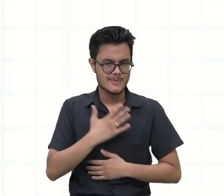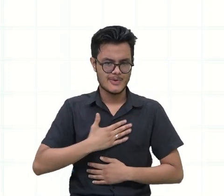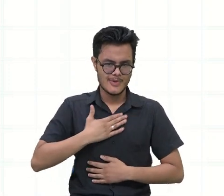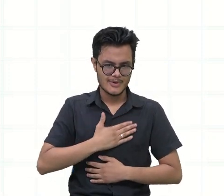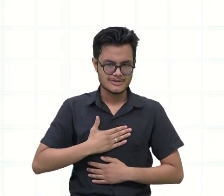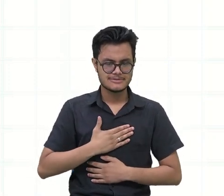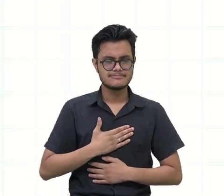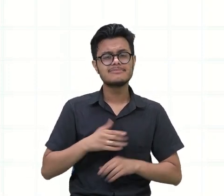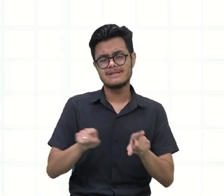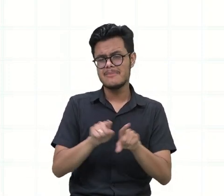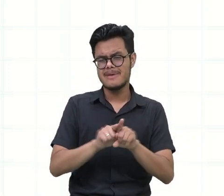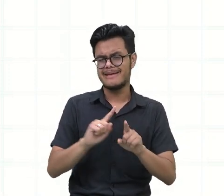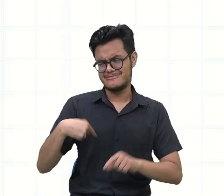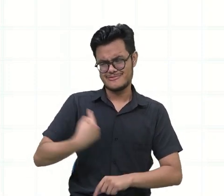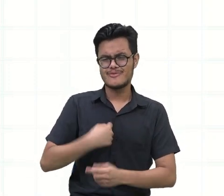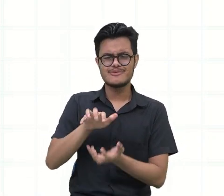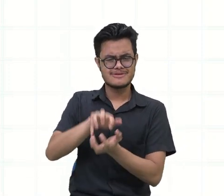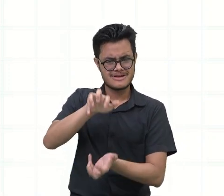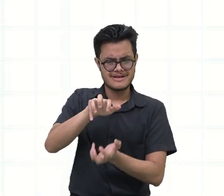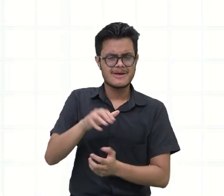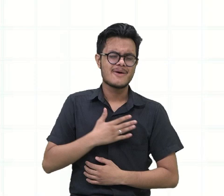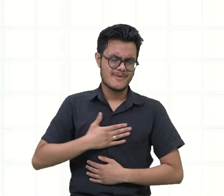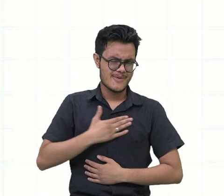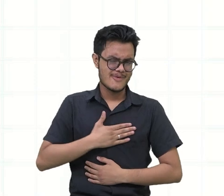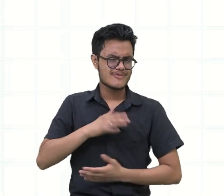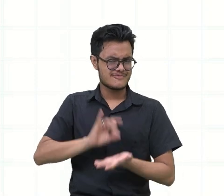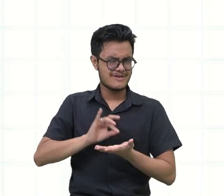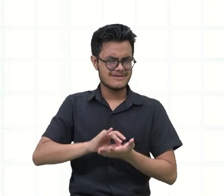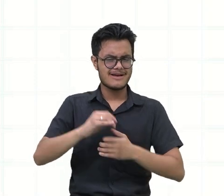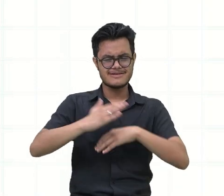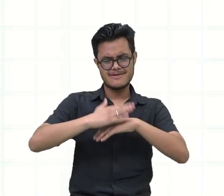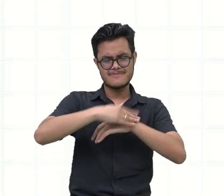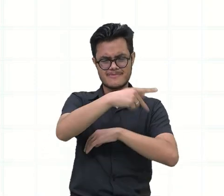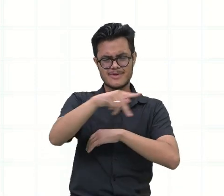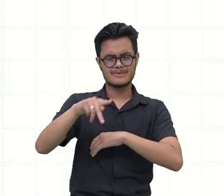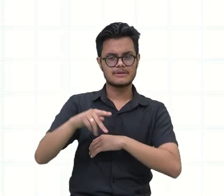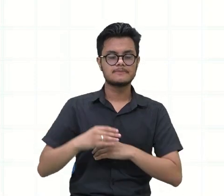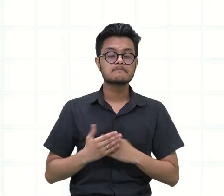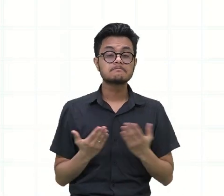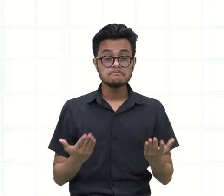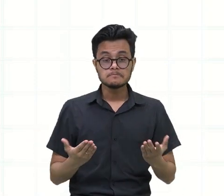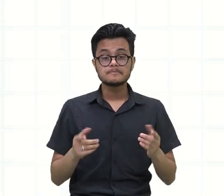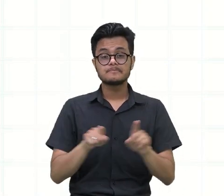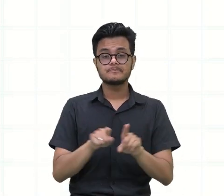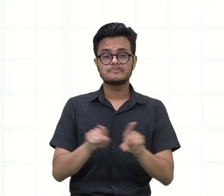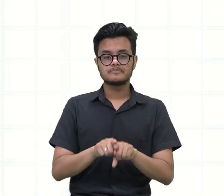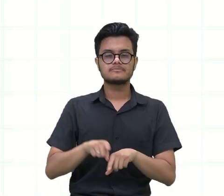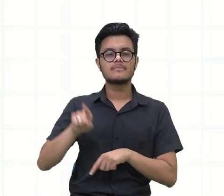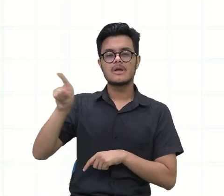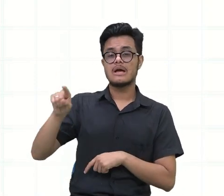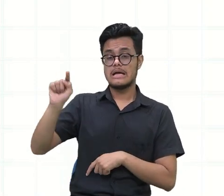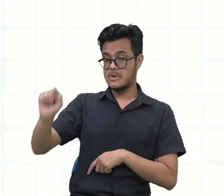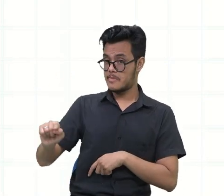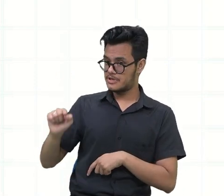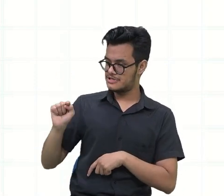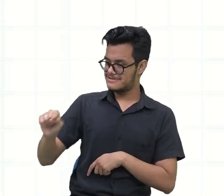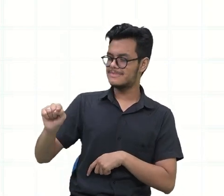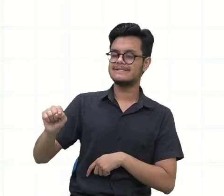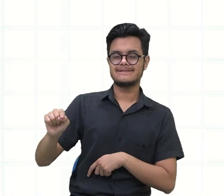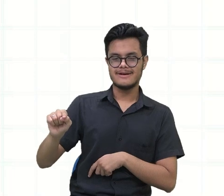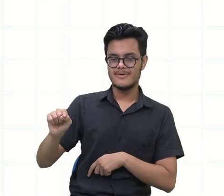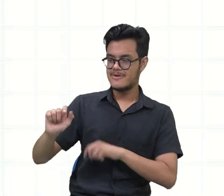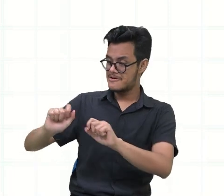adultos também, depende daí do gosto. Então, observe que ela termina com essa exclamação aqui, olha, para dar